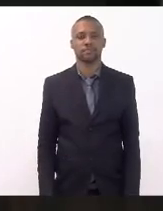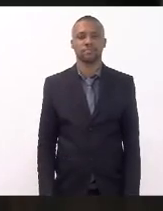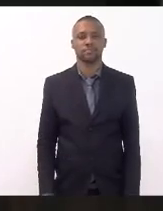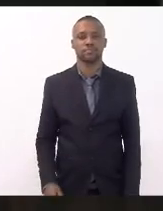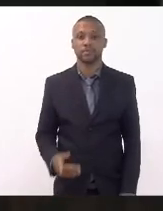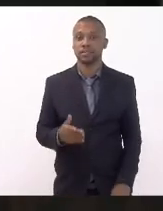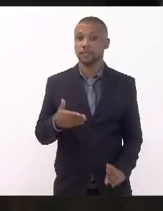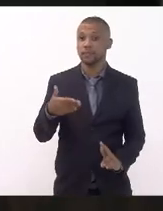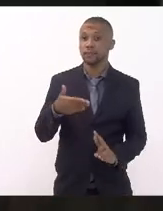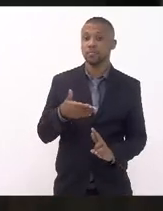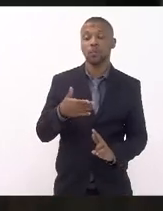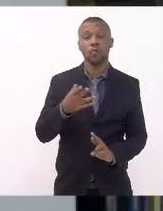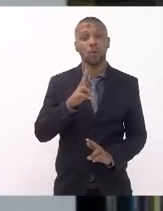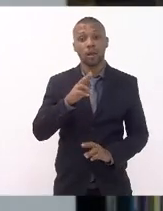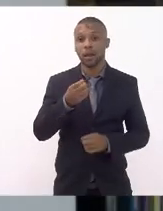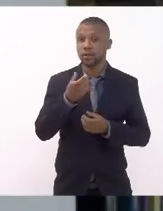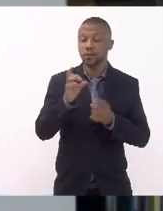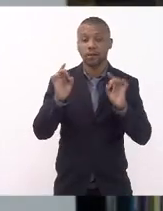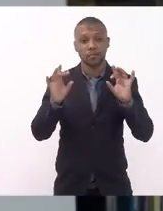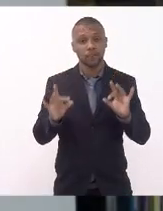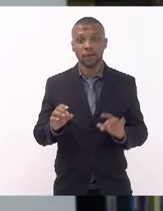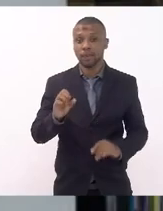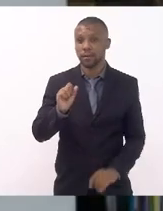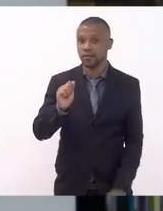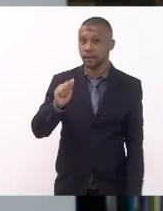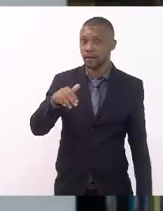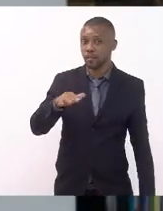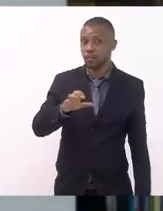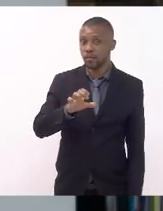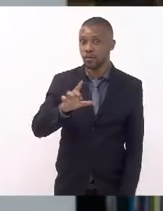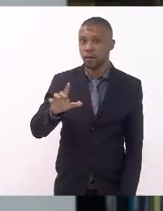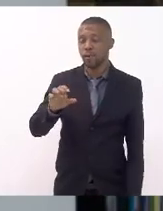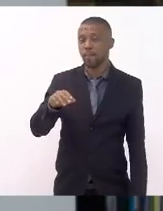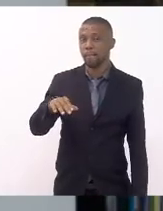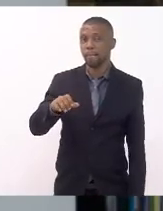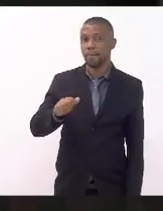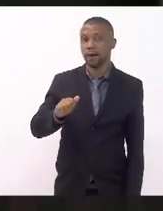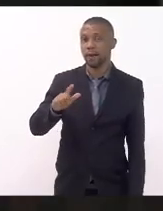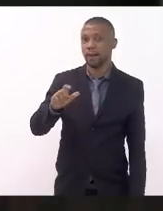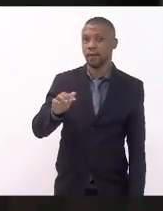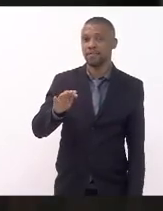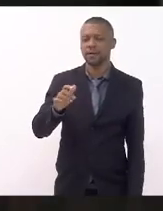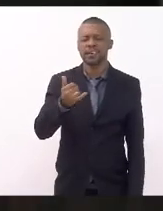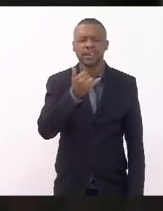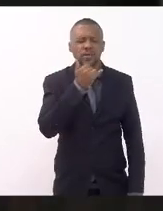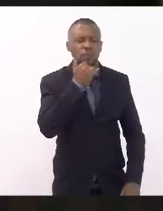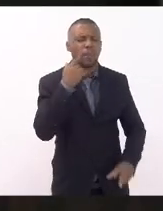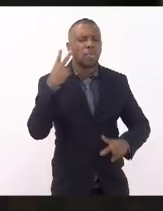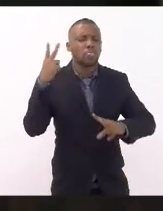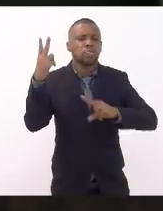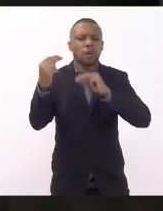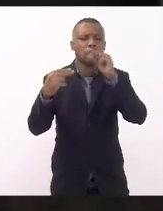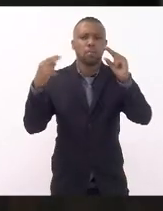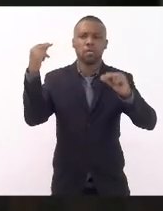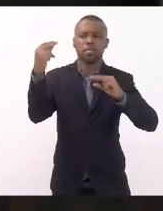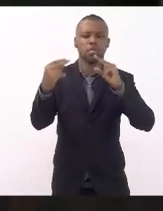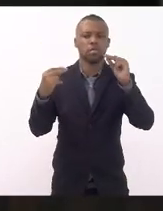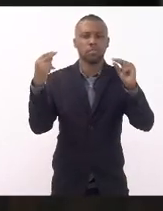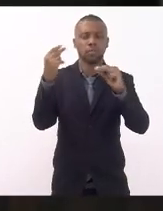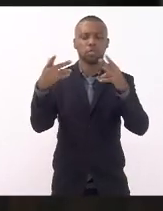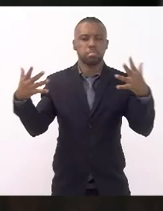Samuel Malafaia. Ela está na linha, meu querido presidente. Muito barulho, eu sei. Tia.